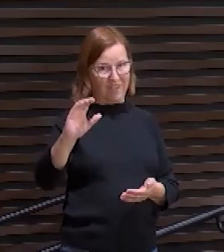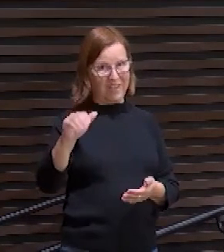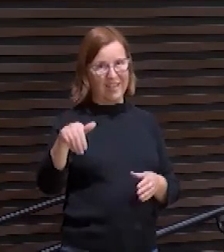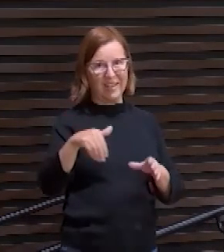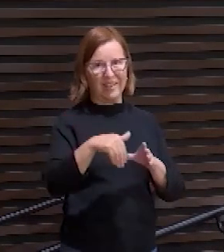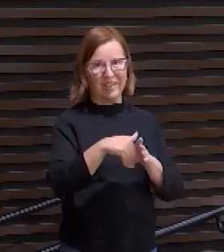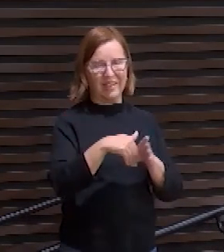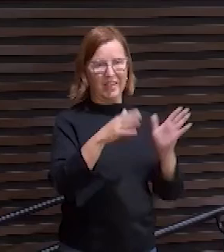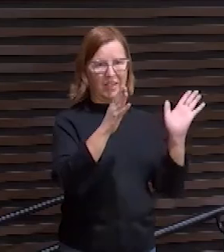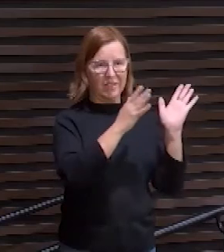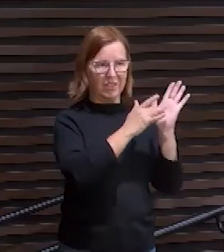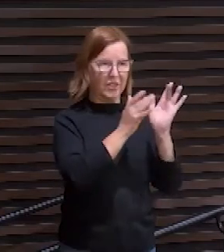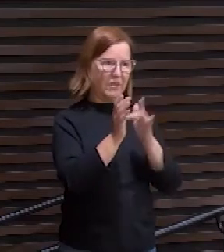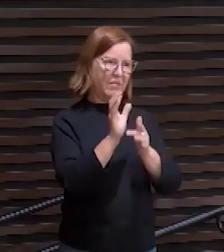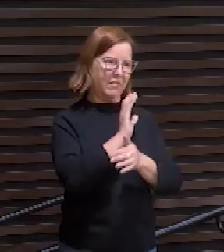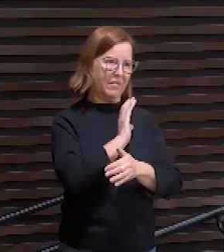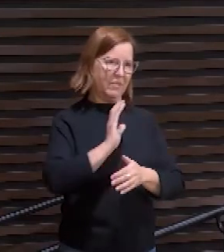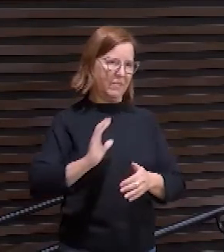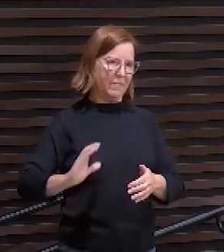Cristo.